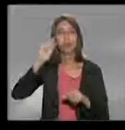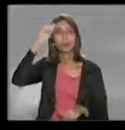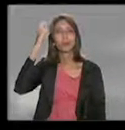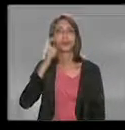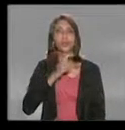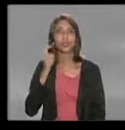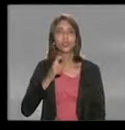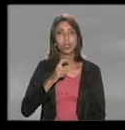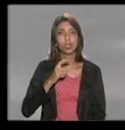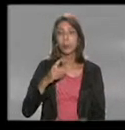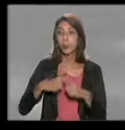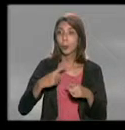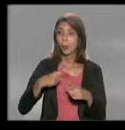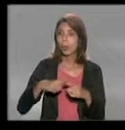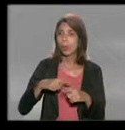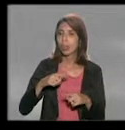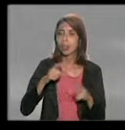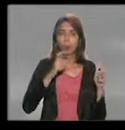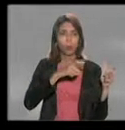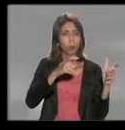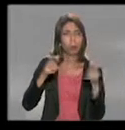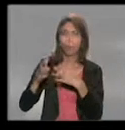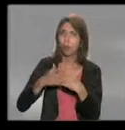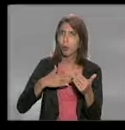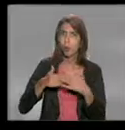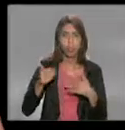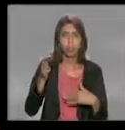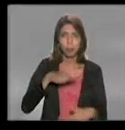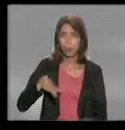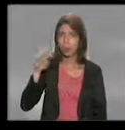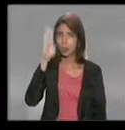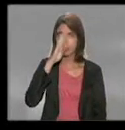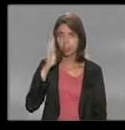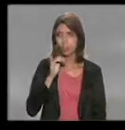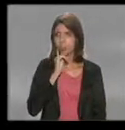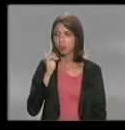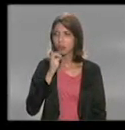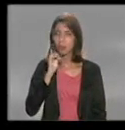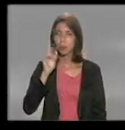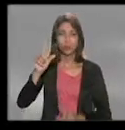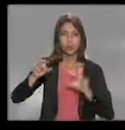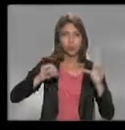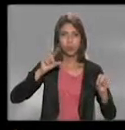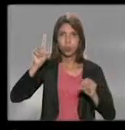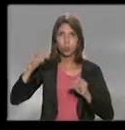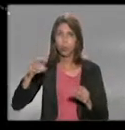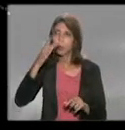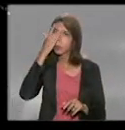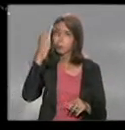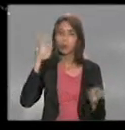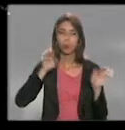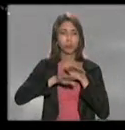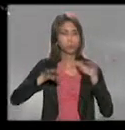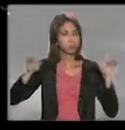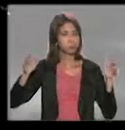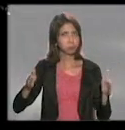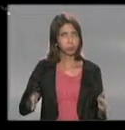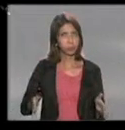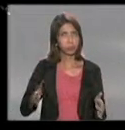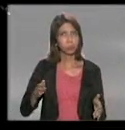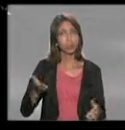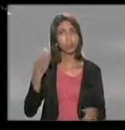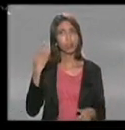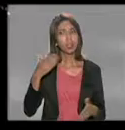as pessoas que tentam burlar as questões legítimas. Né? Aí mas isso passa em por todos esse os caminho. setores da